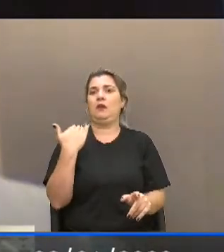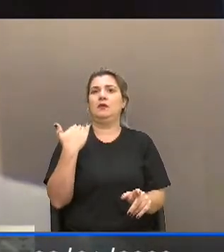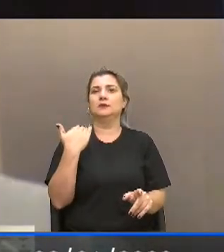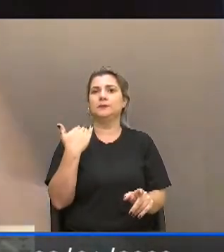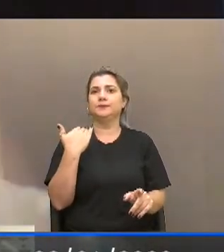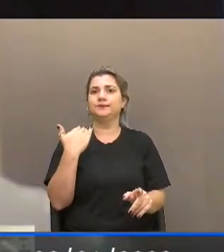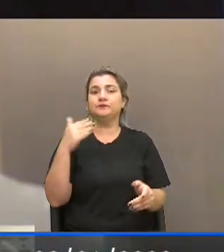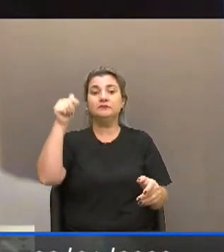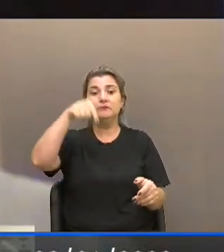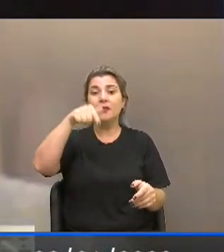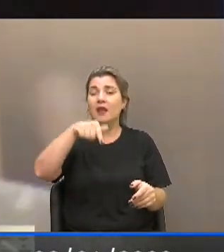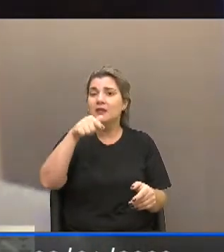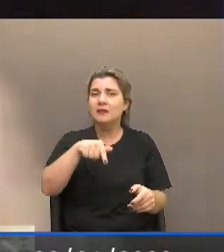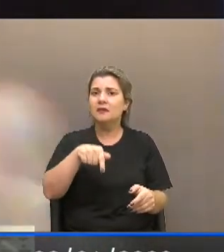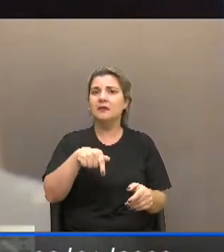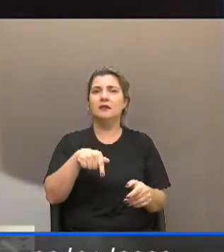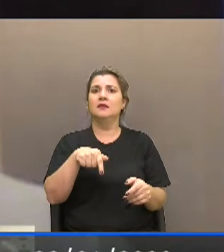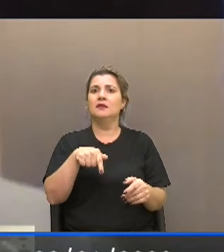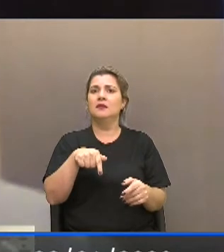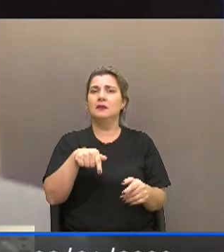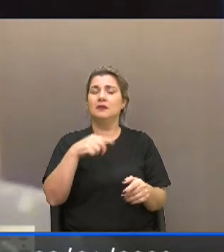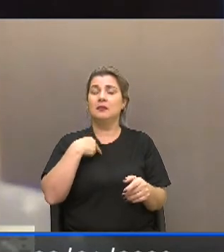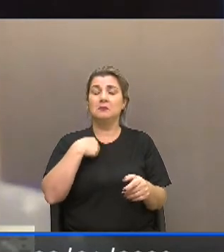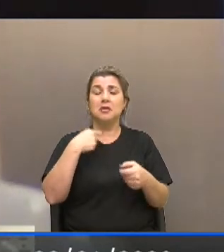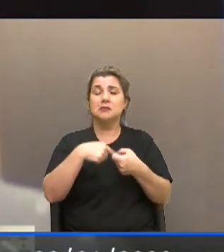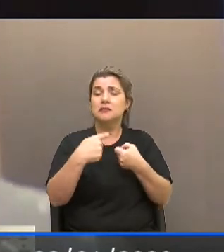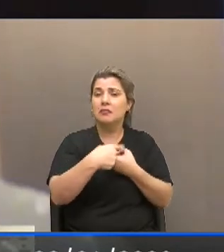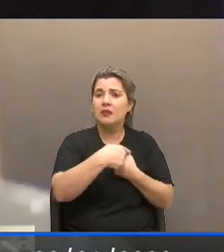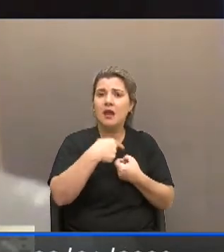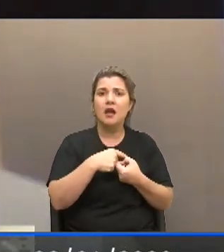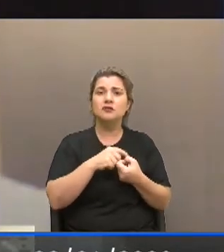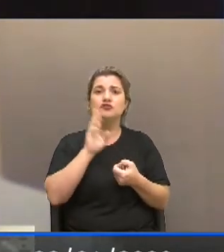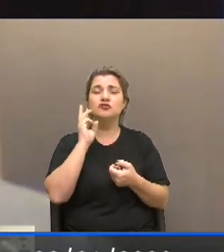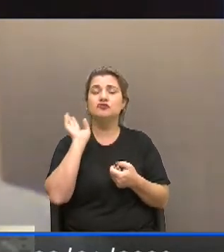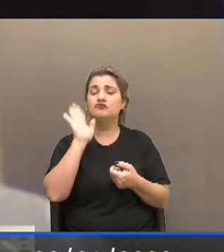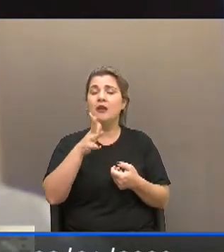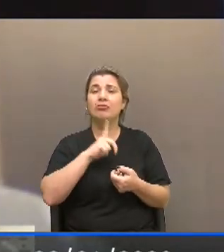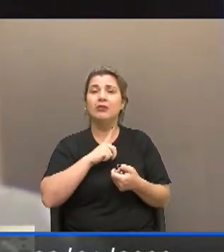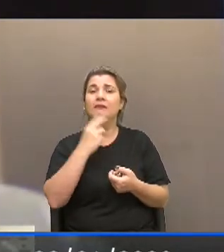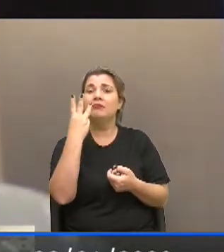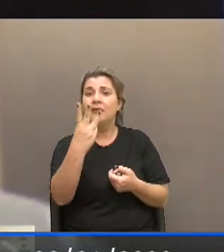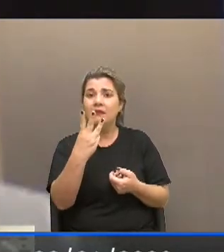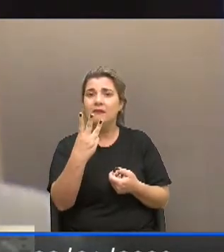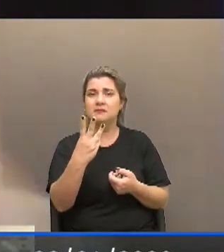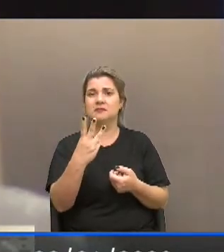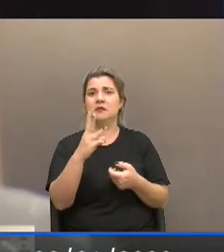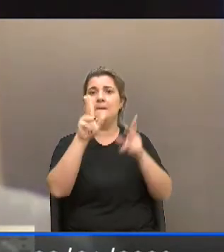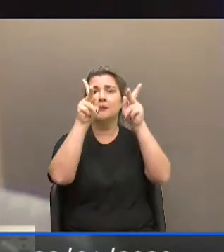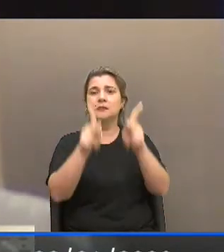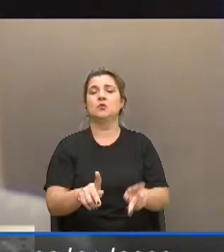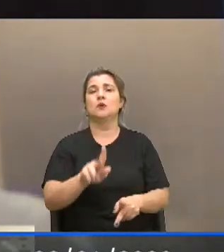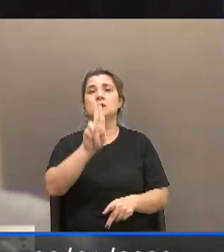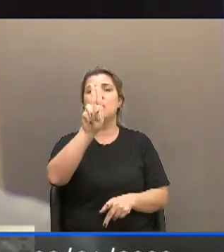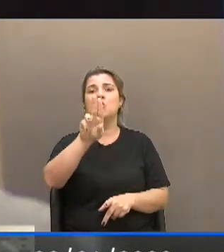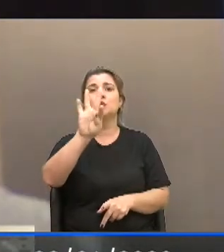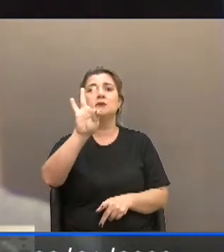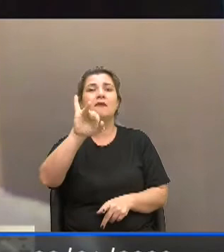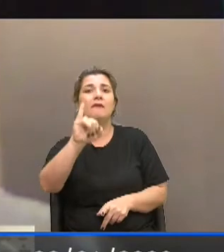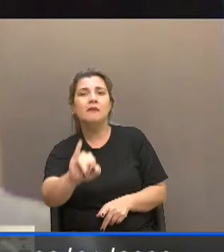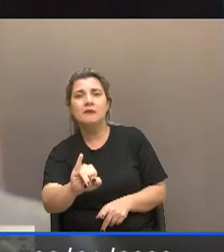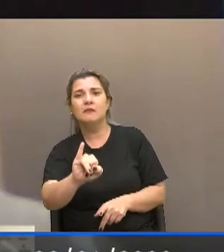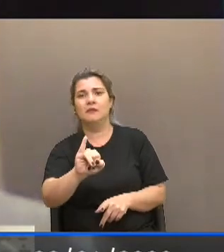Grande do Sul temos 3 casos que já passaram por UTI. Um ainda está entre a vida e a morte. Já muitos,